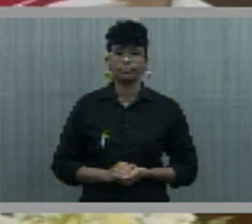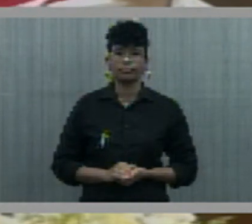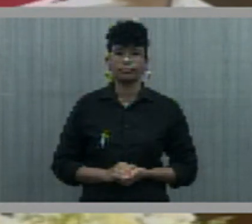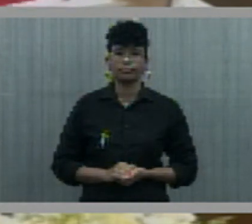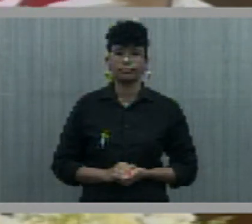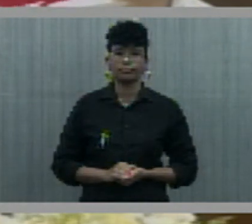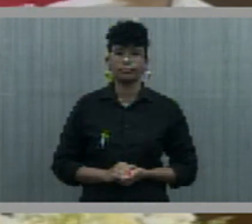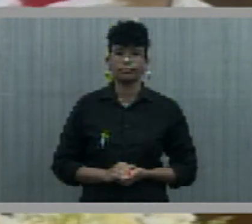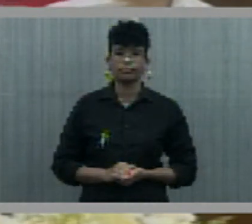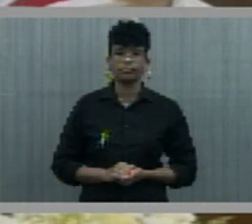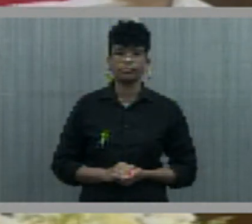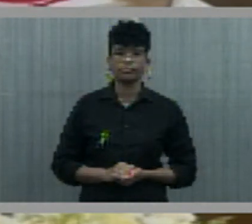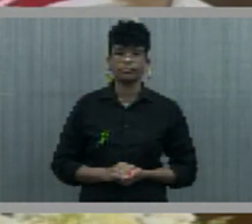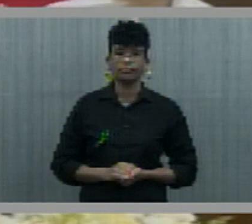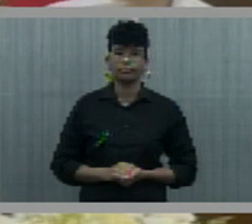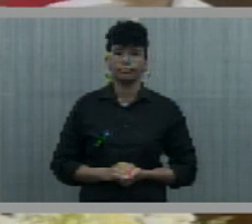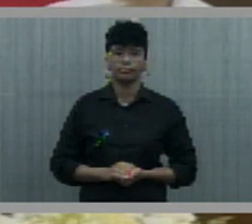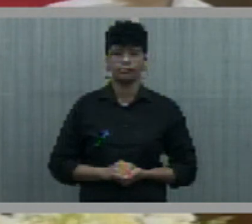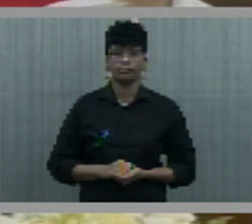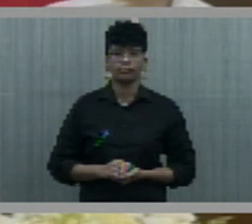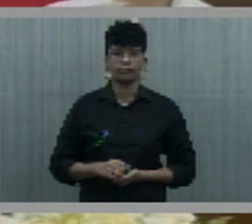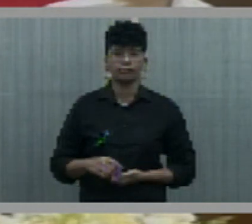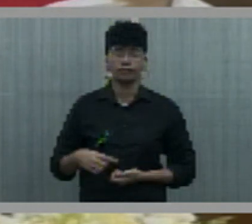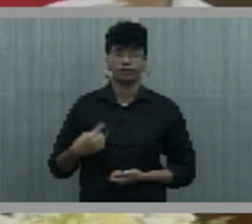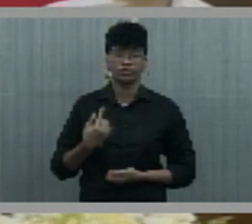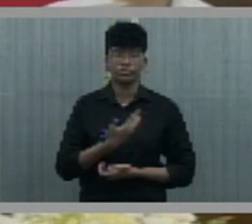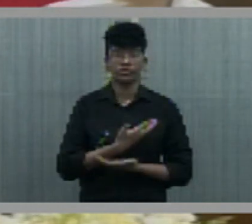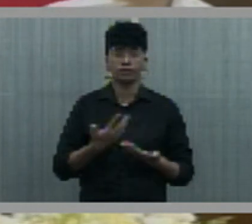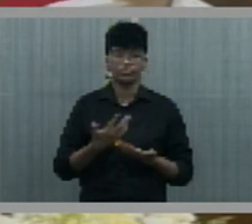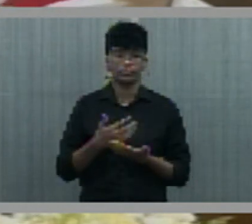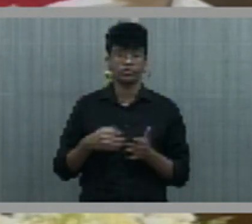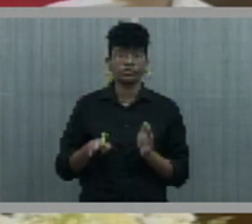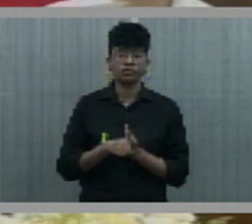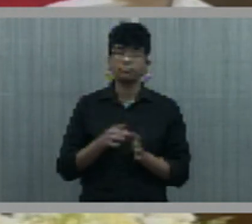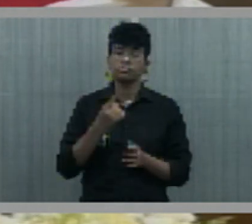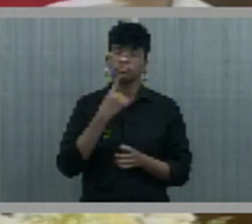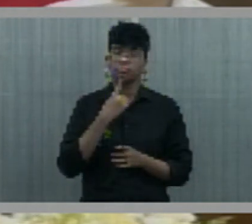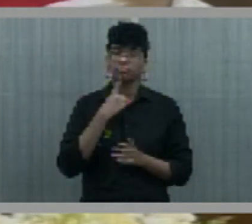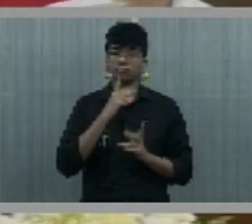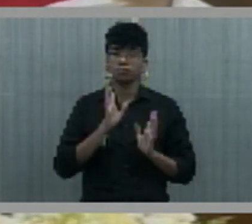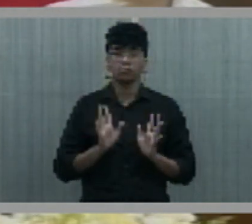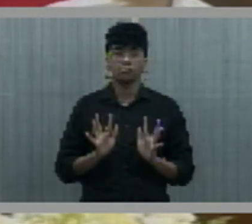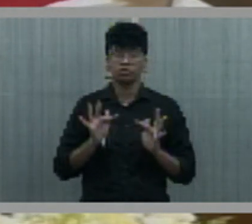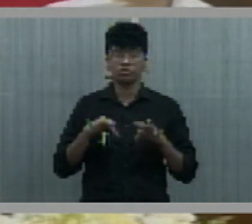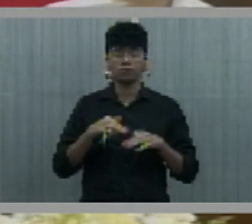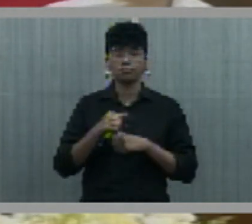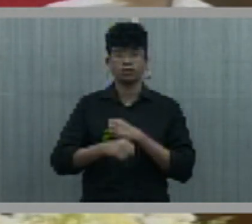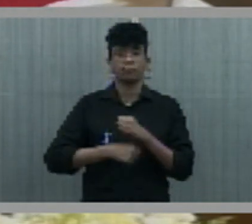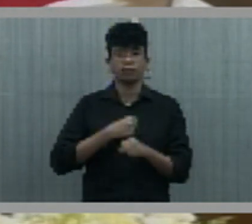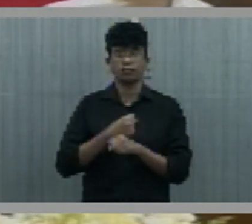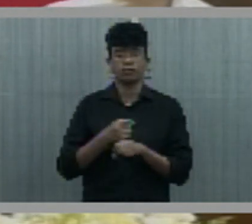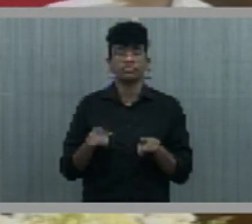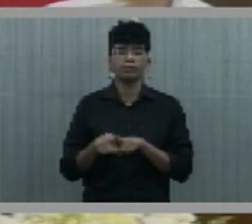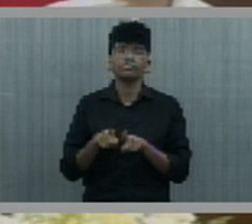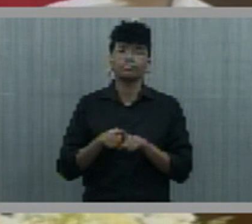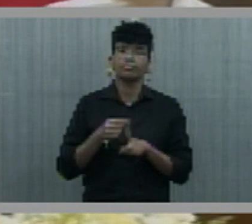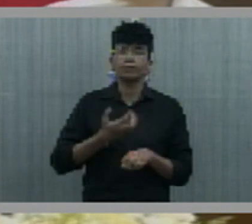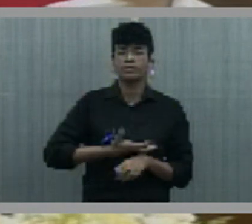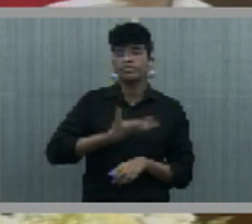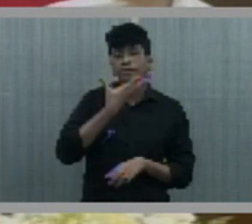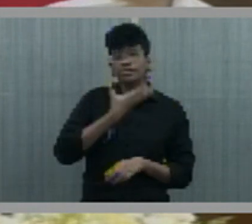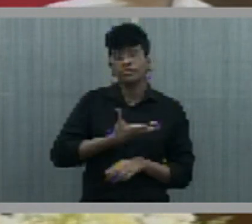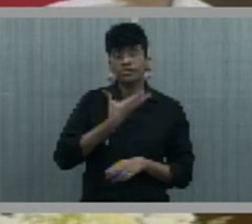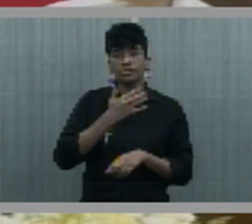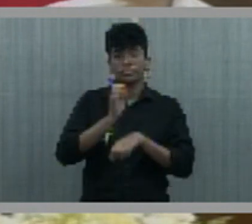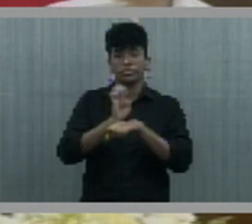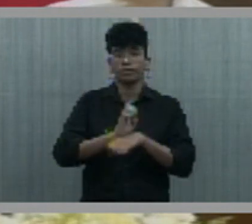Dizer que nós estamos nos aproximando do final do ano, do Natal. E para o